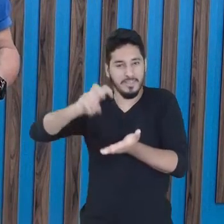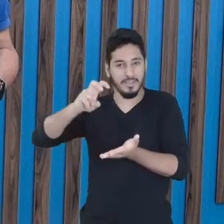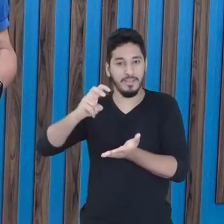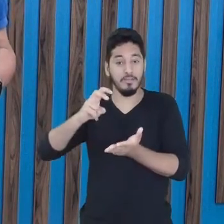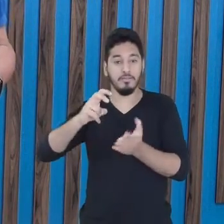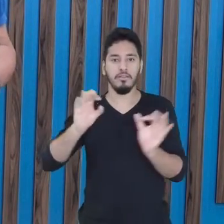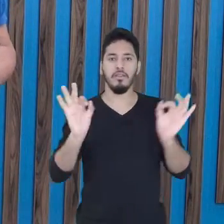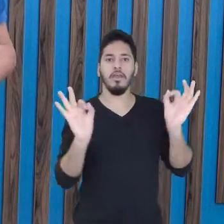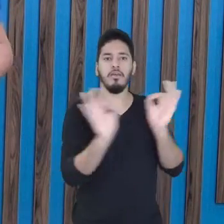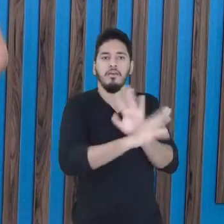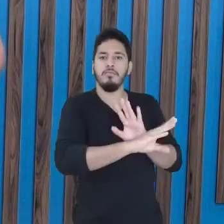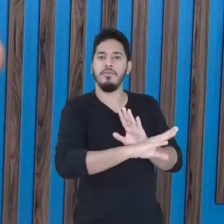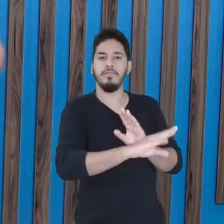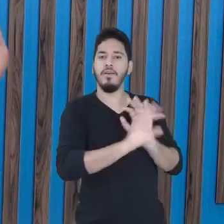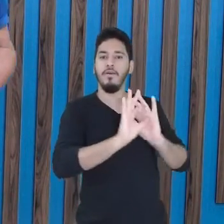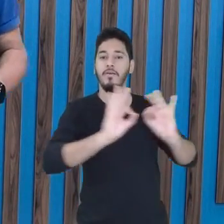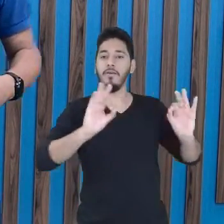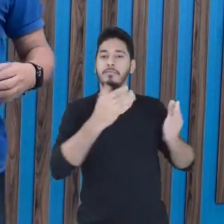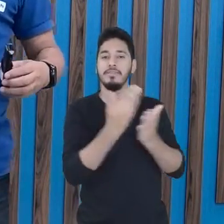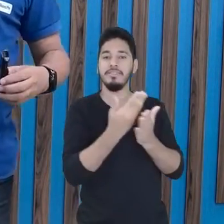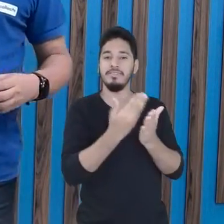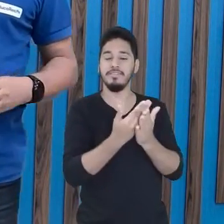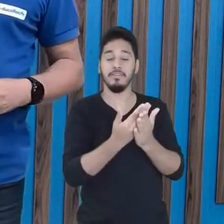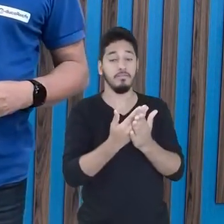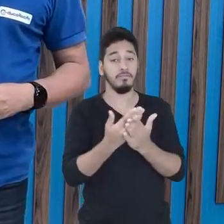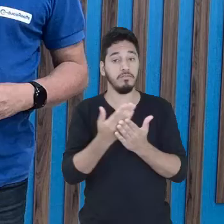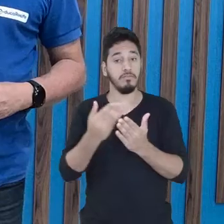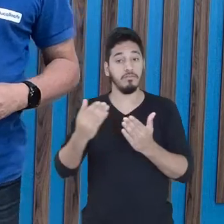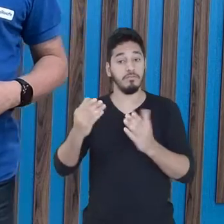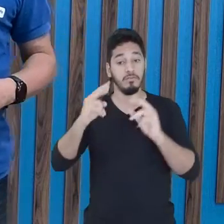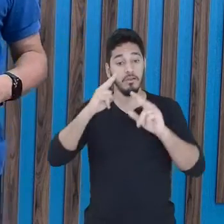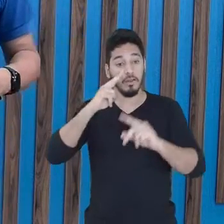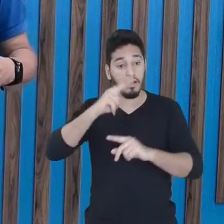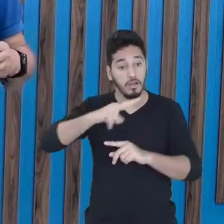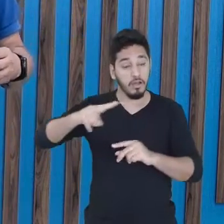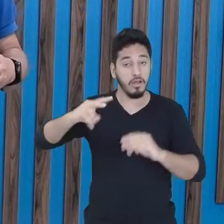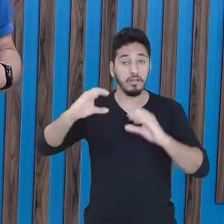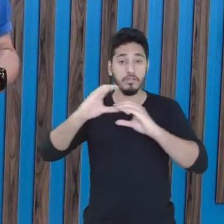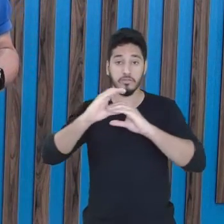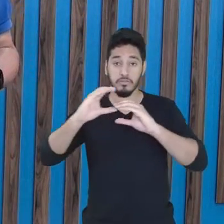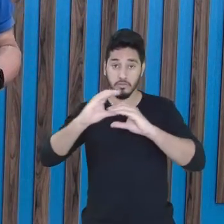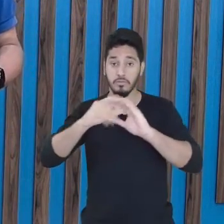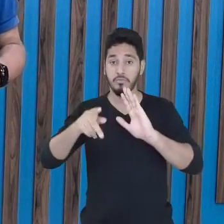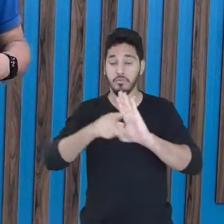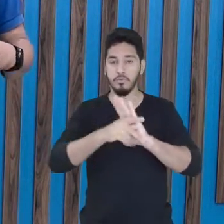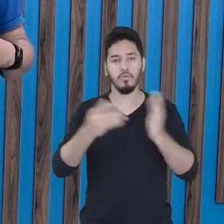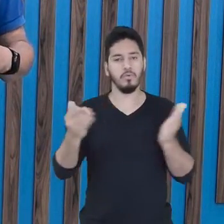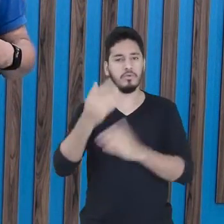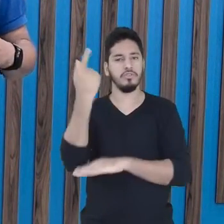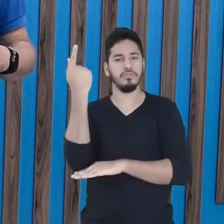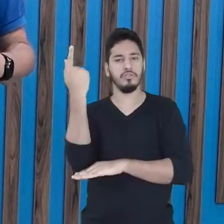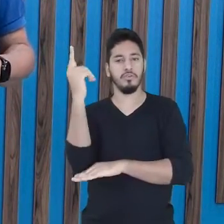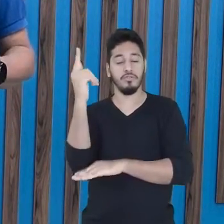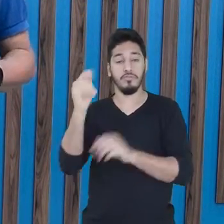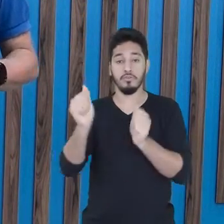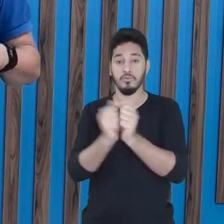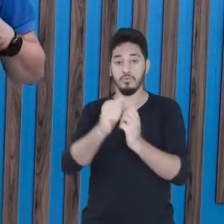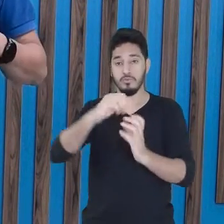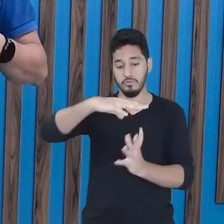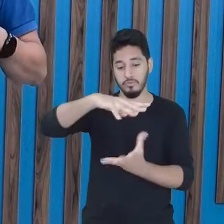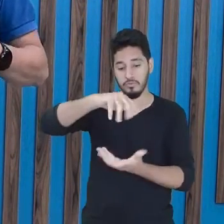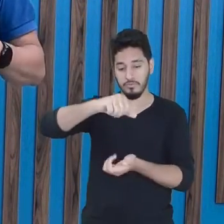chave de ouro assistindo às aulas do Educa Recife, né? Hoje aqui Geografia e Sustentabilidade com